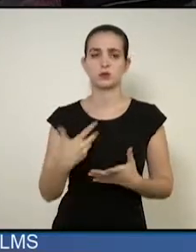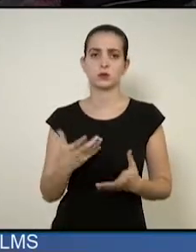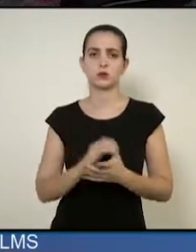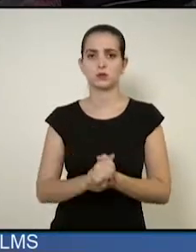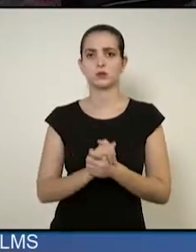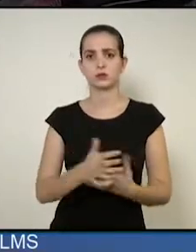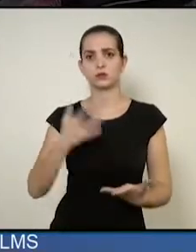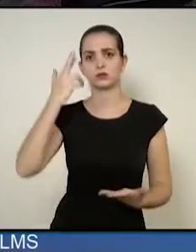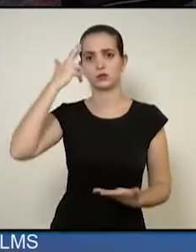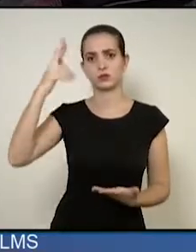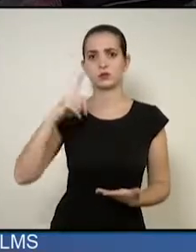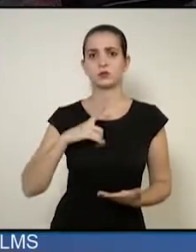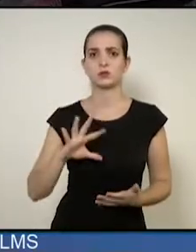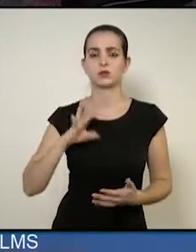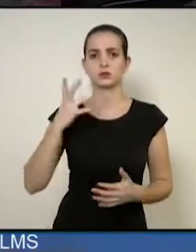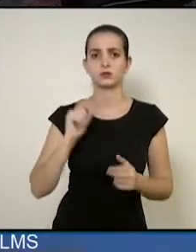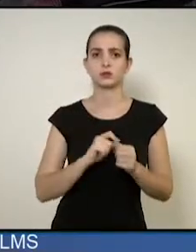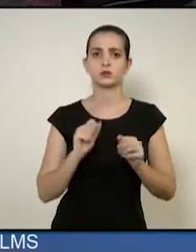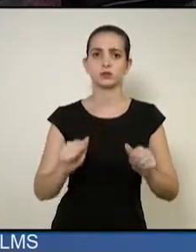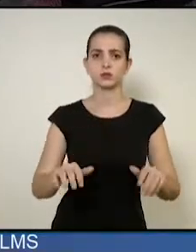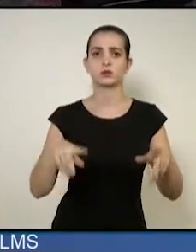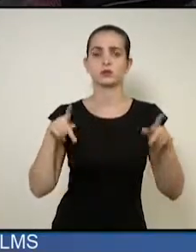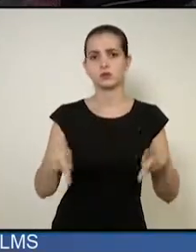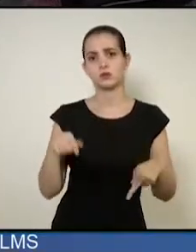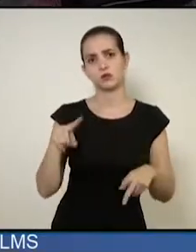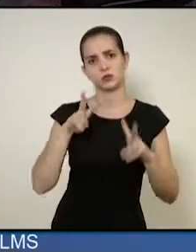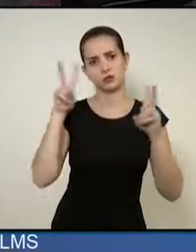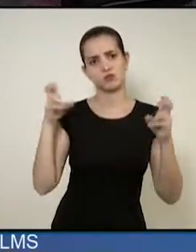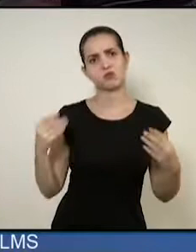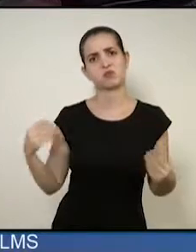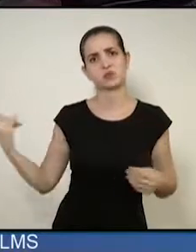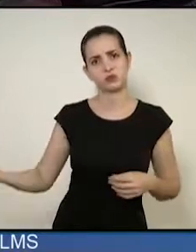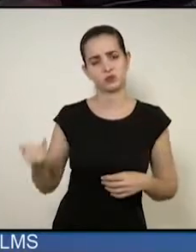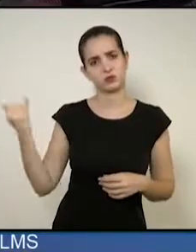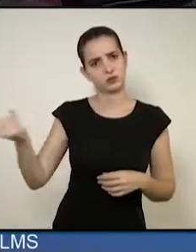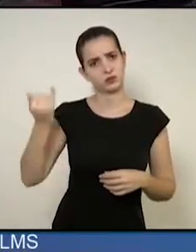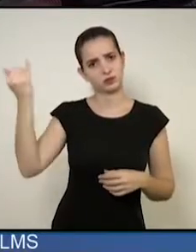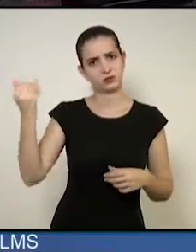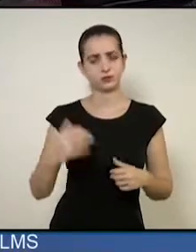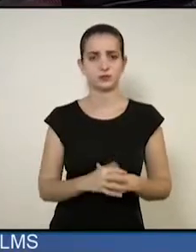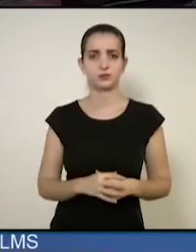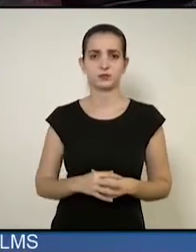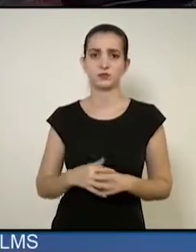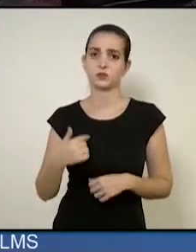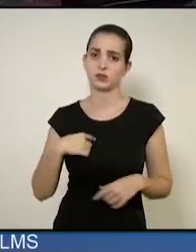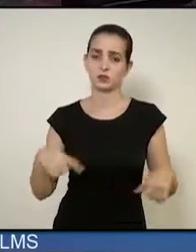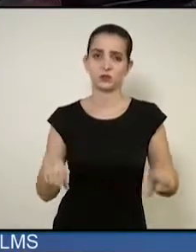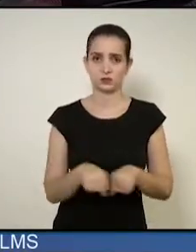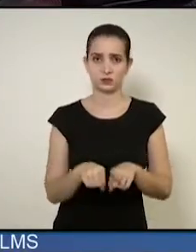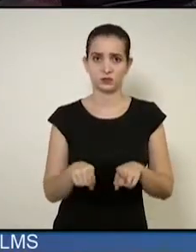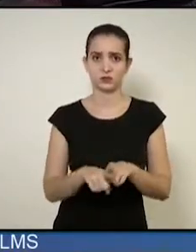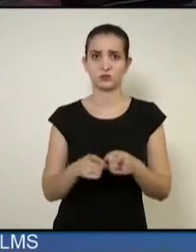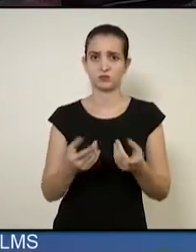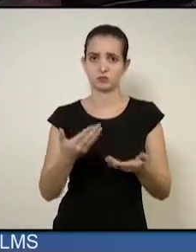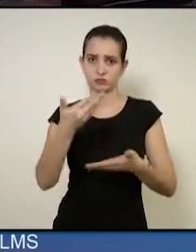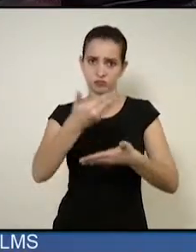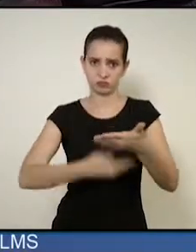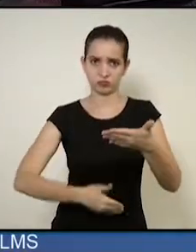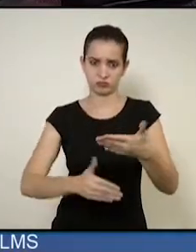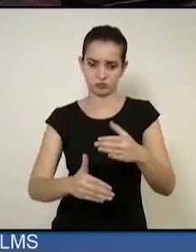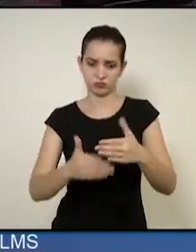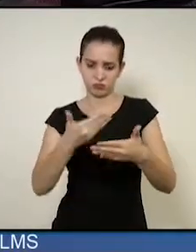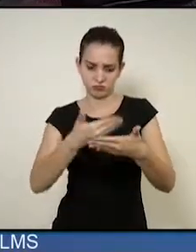pela realização da audiência pública, um tema extremamente importante. Eu também recebi